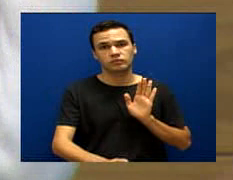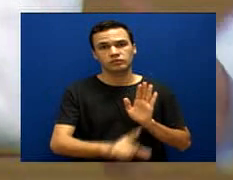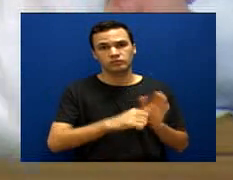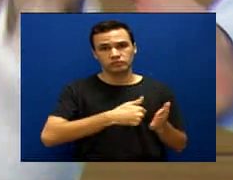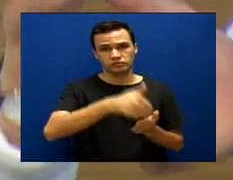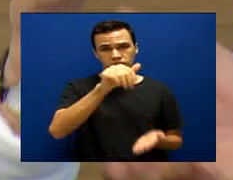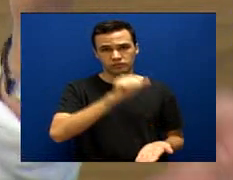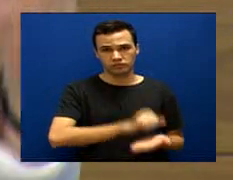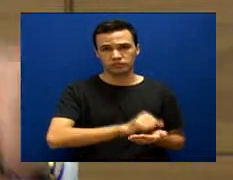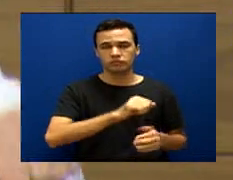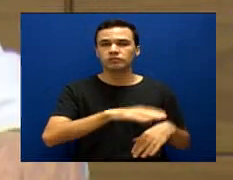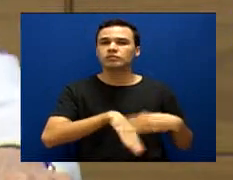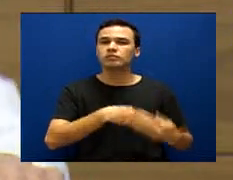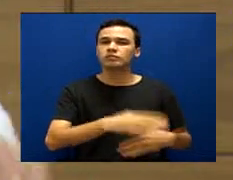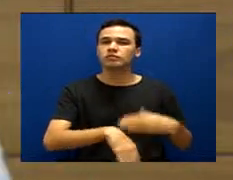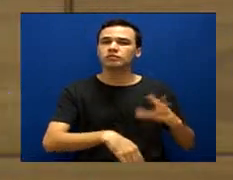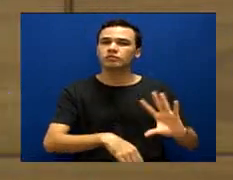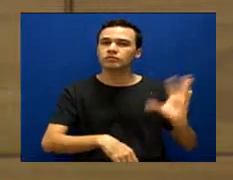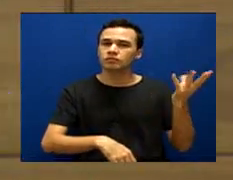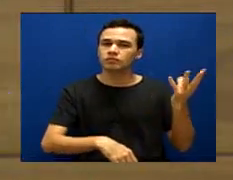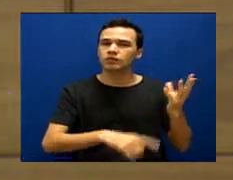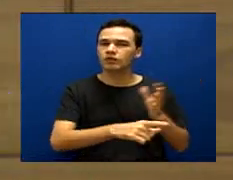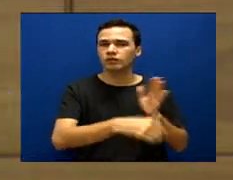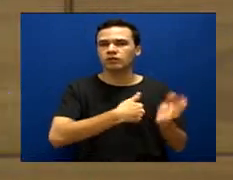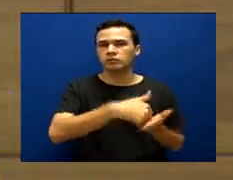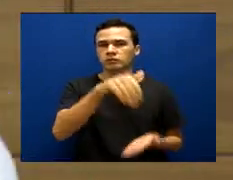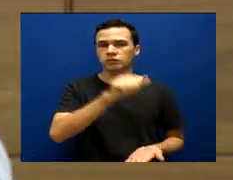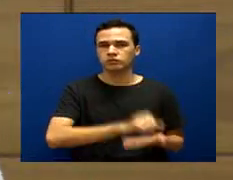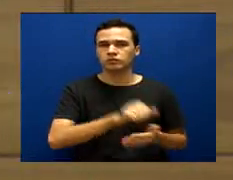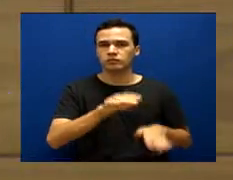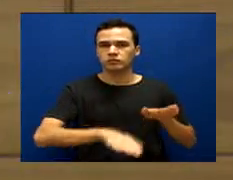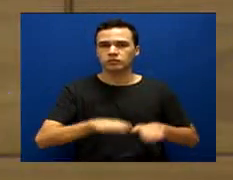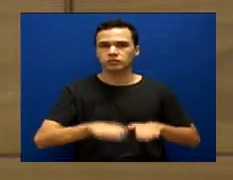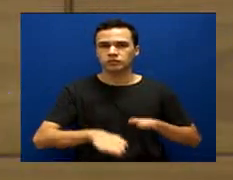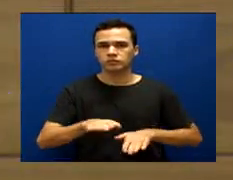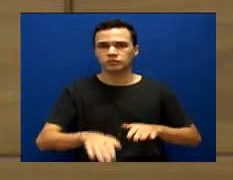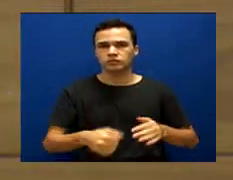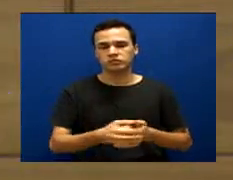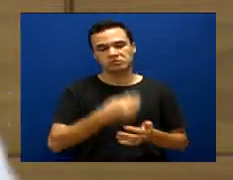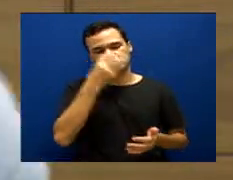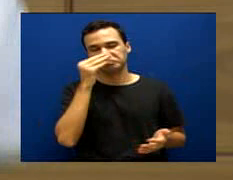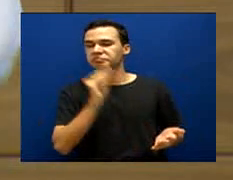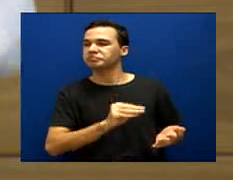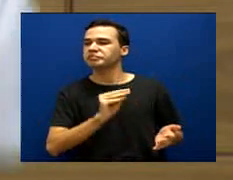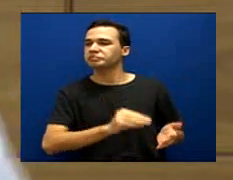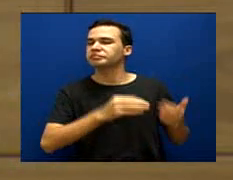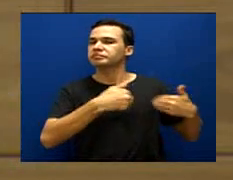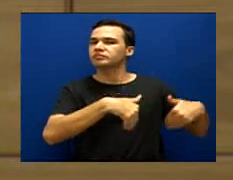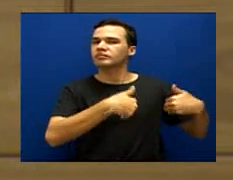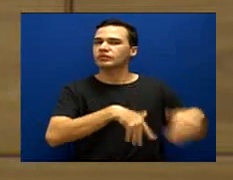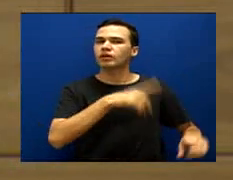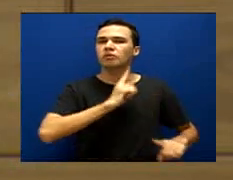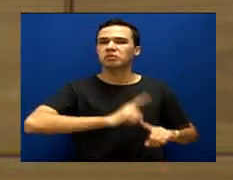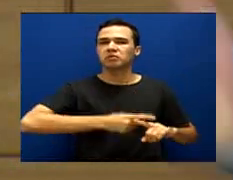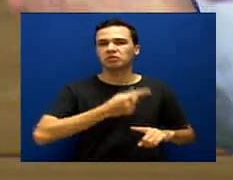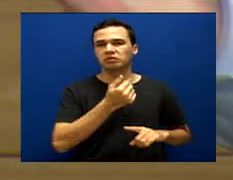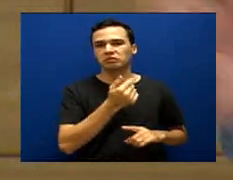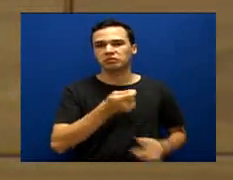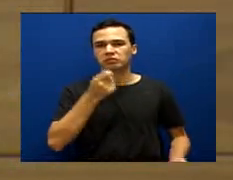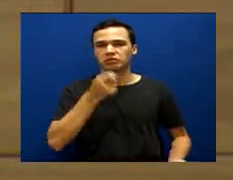com o evento. A multa, muitas vezes, ela é ignorada, porque o valor do que se